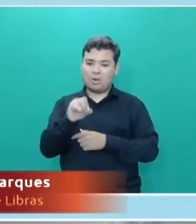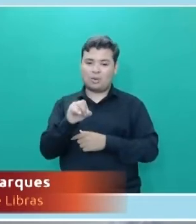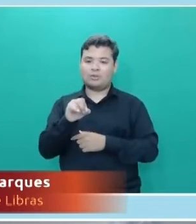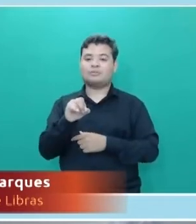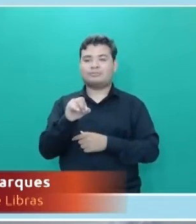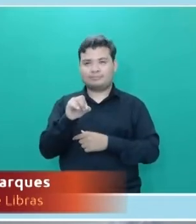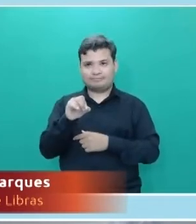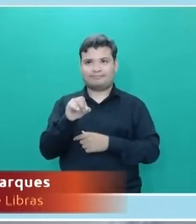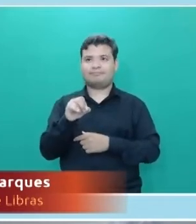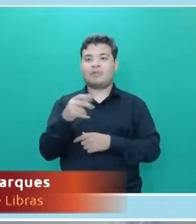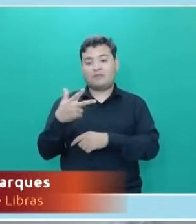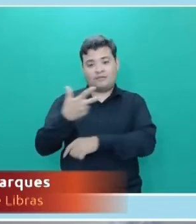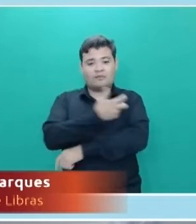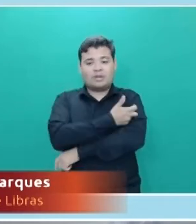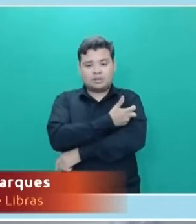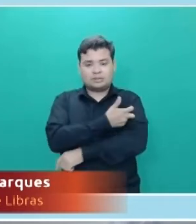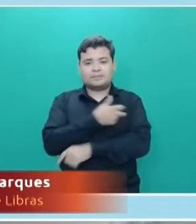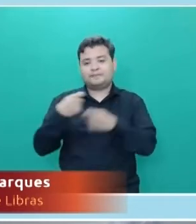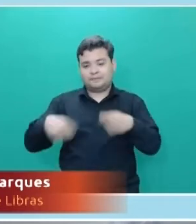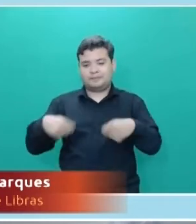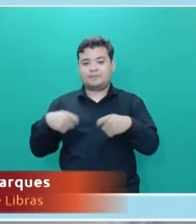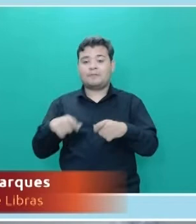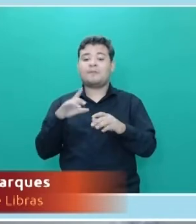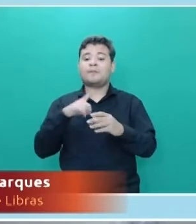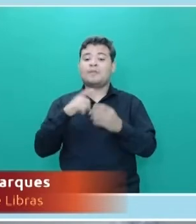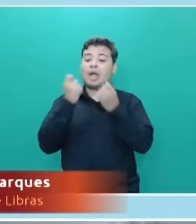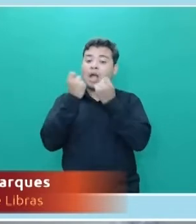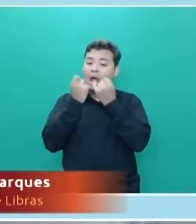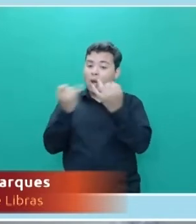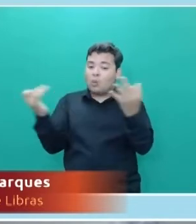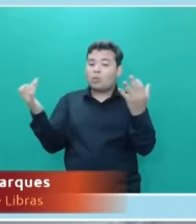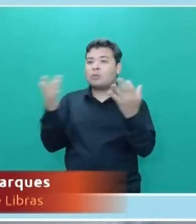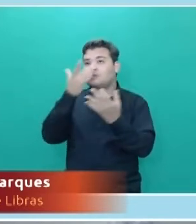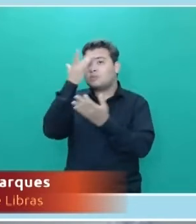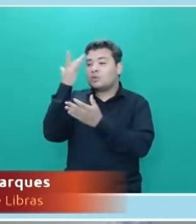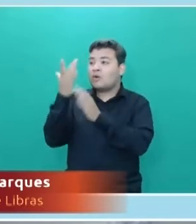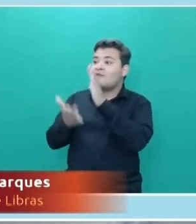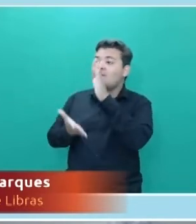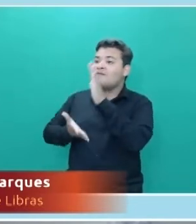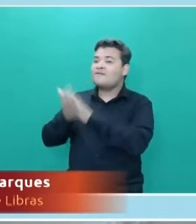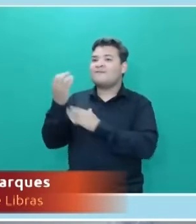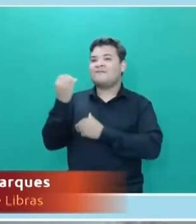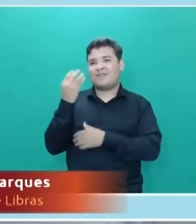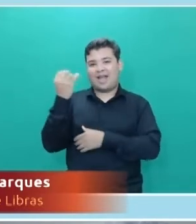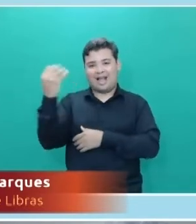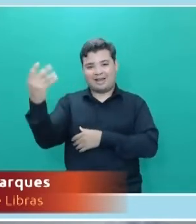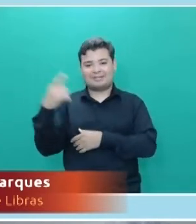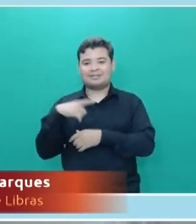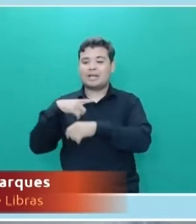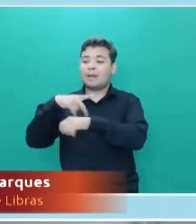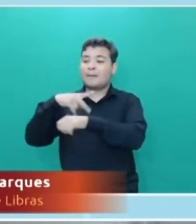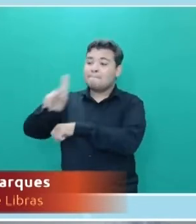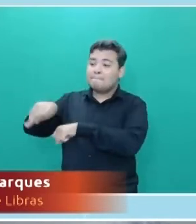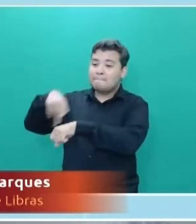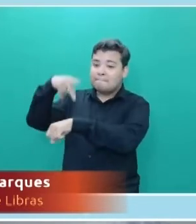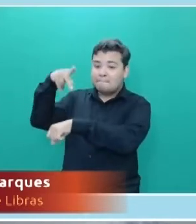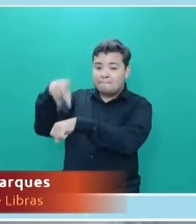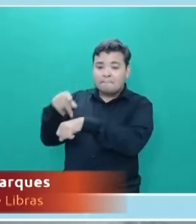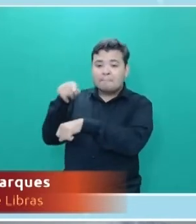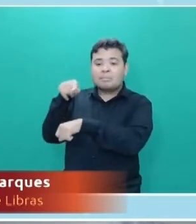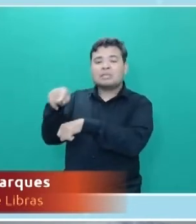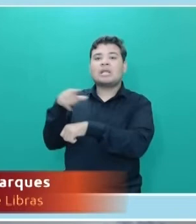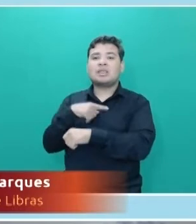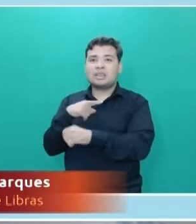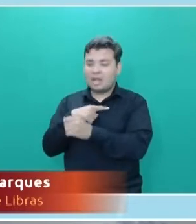é indicada em algumas situações de viajantes. Alguns países onde há endemias,